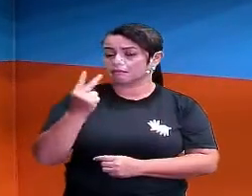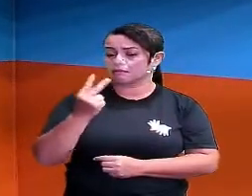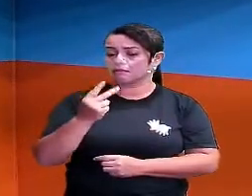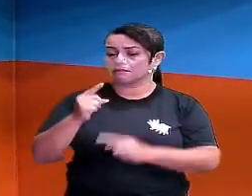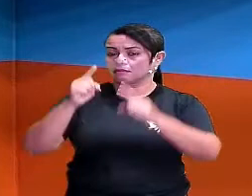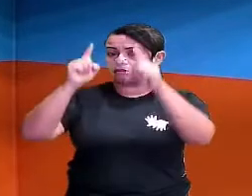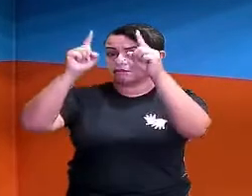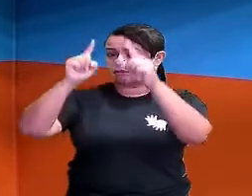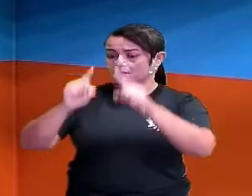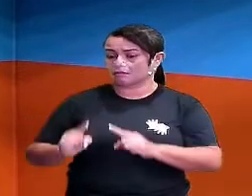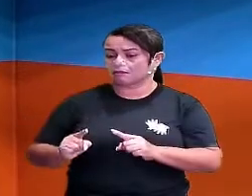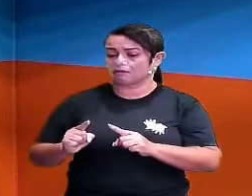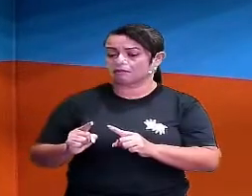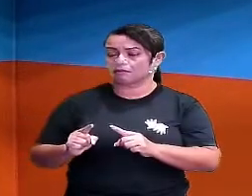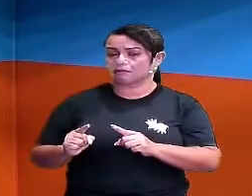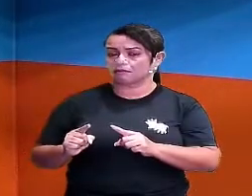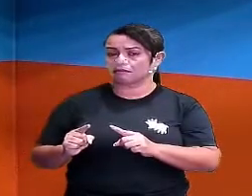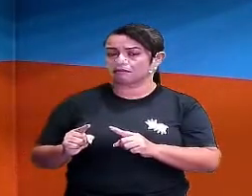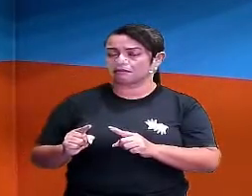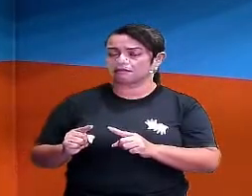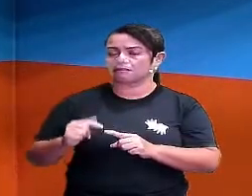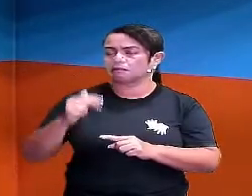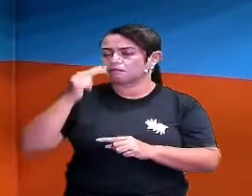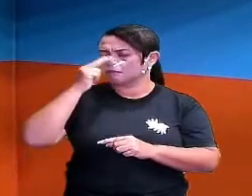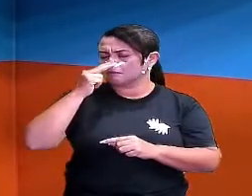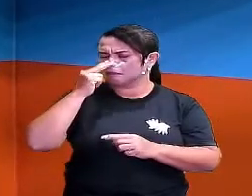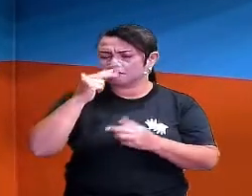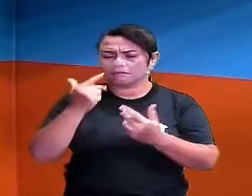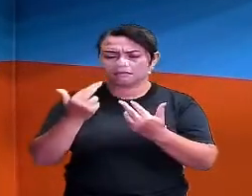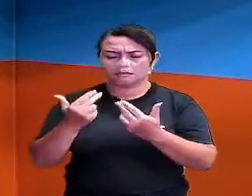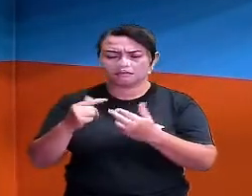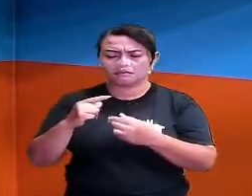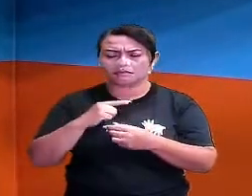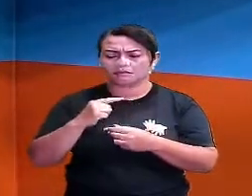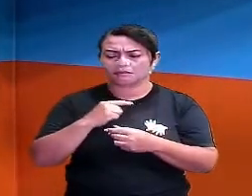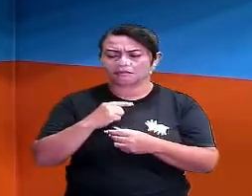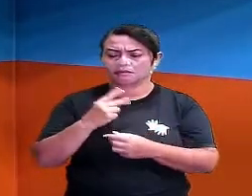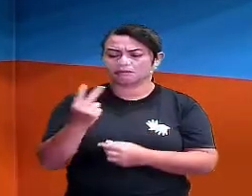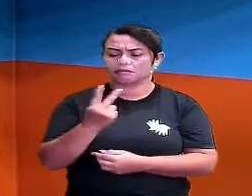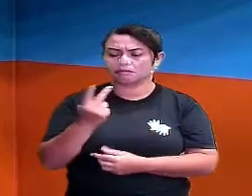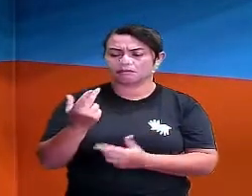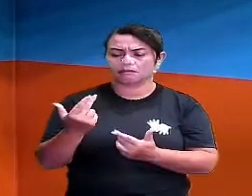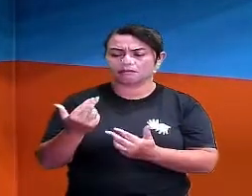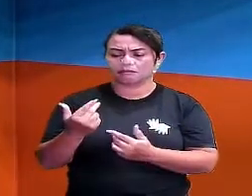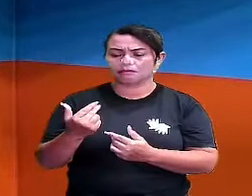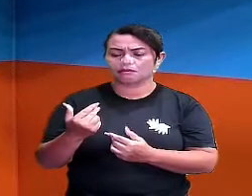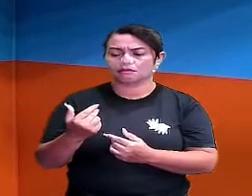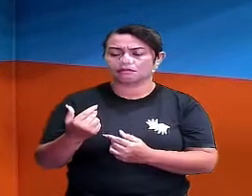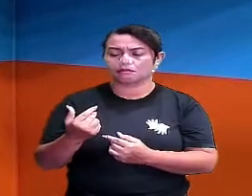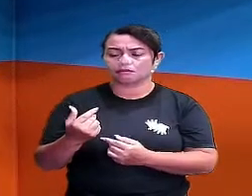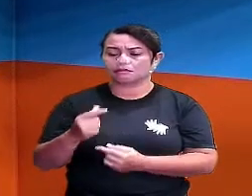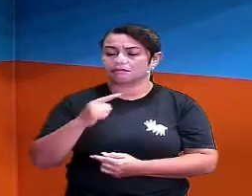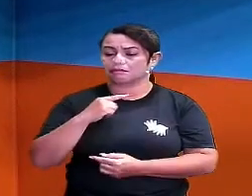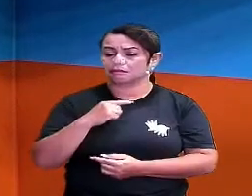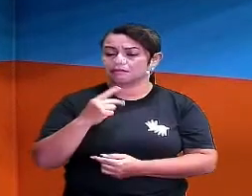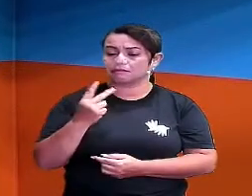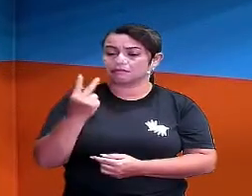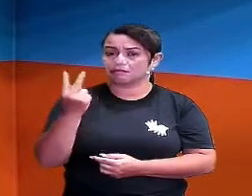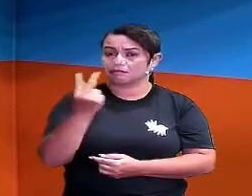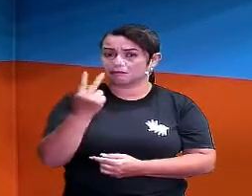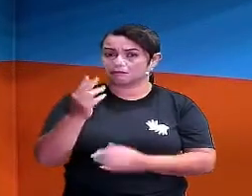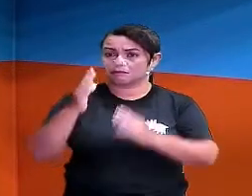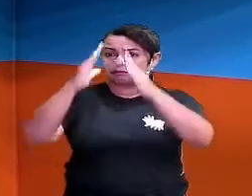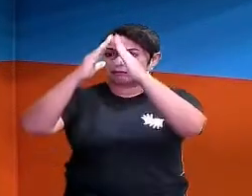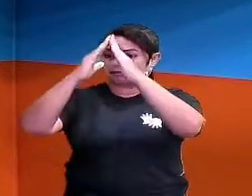a mesma medida de comprimento. Por consequência, dois ângulos iguais. Então, ele vai ter aqui, ó, dois lados. Se esses